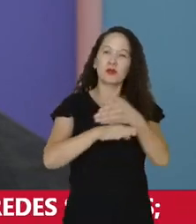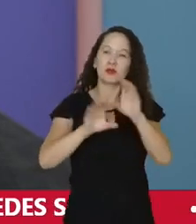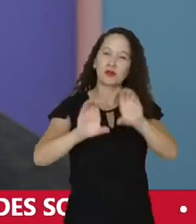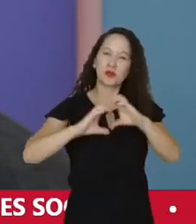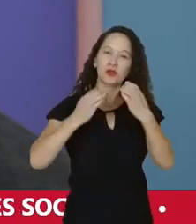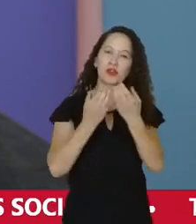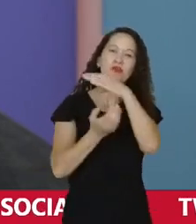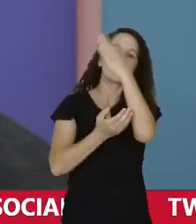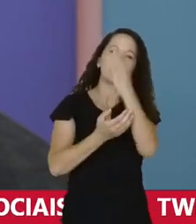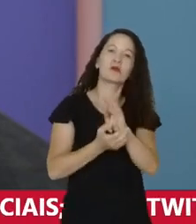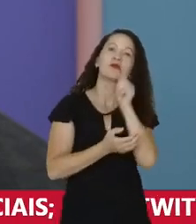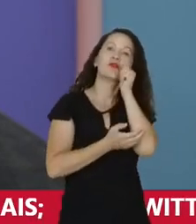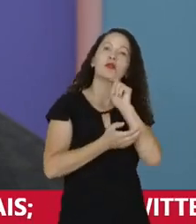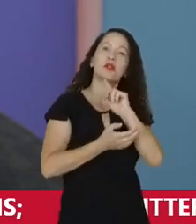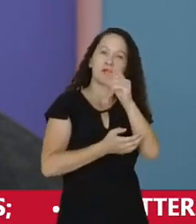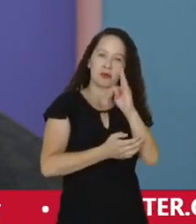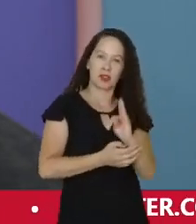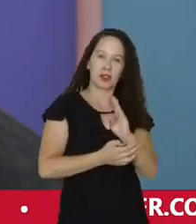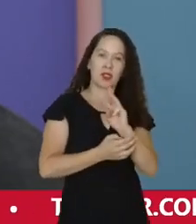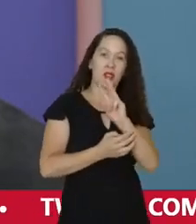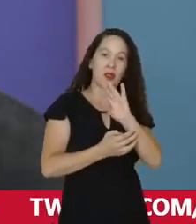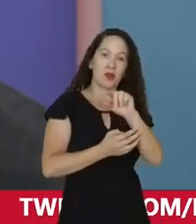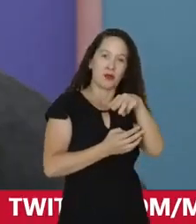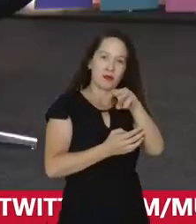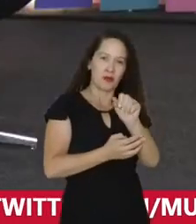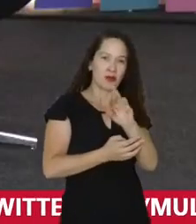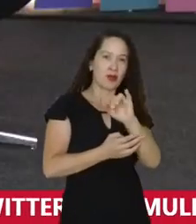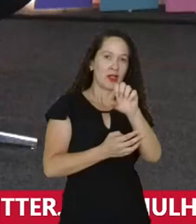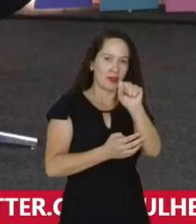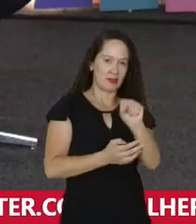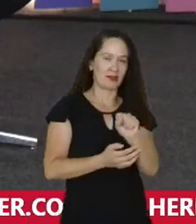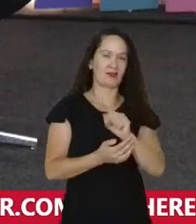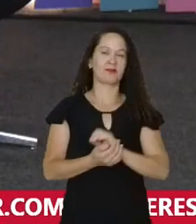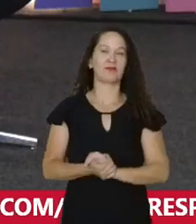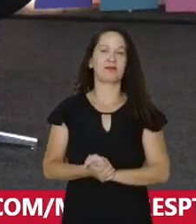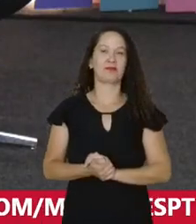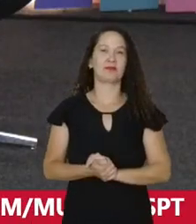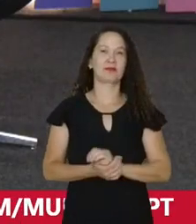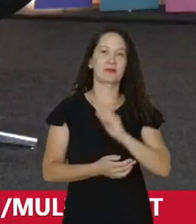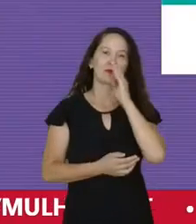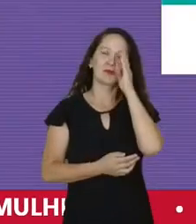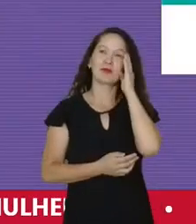Coletivo Nacional de Mulheres do PT, Vilma Reis.